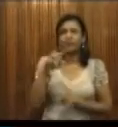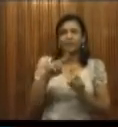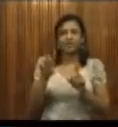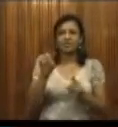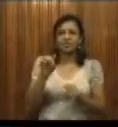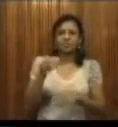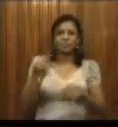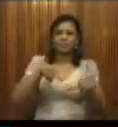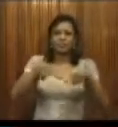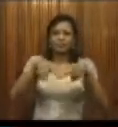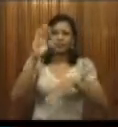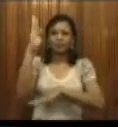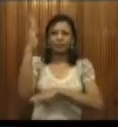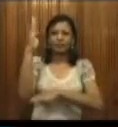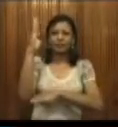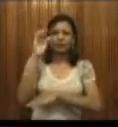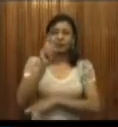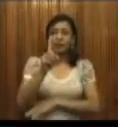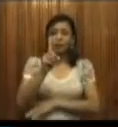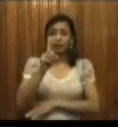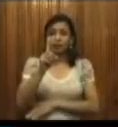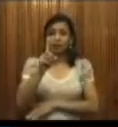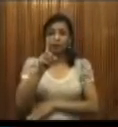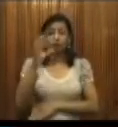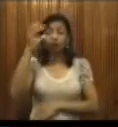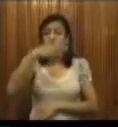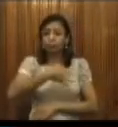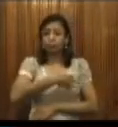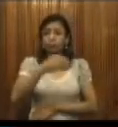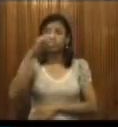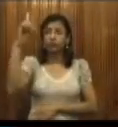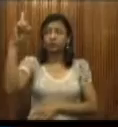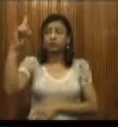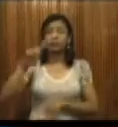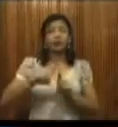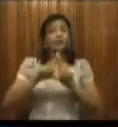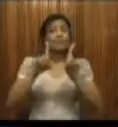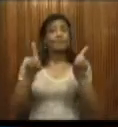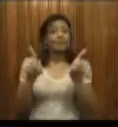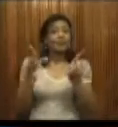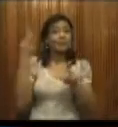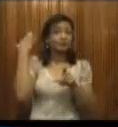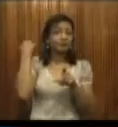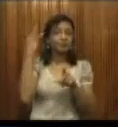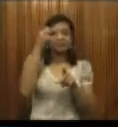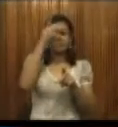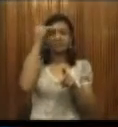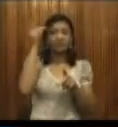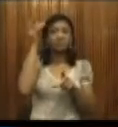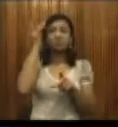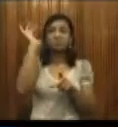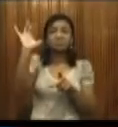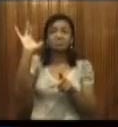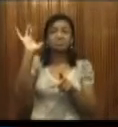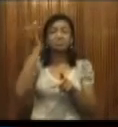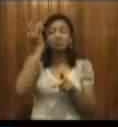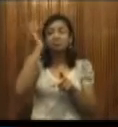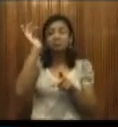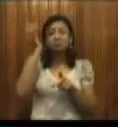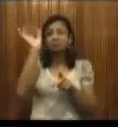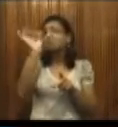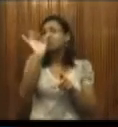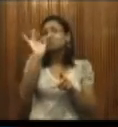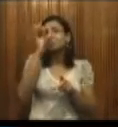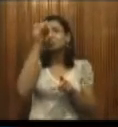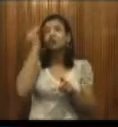isso. Mas compreenda que naquela época Jesus ainda não estava identificado com a mesma intensidade que nós temos da identificação